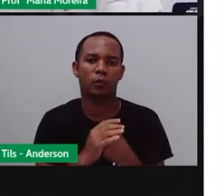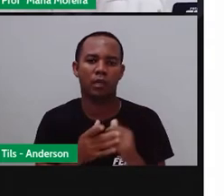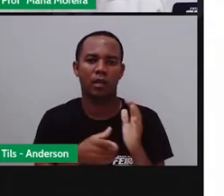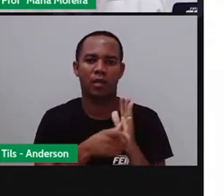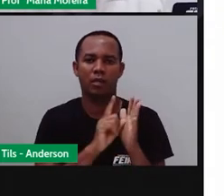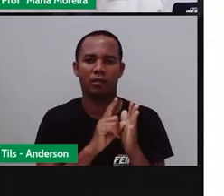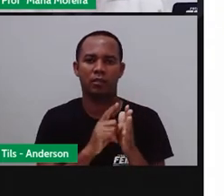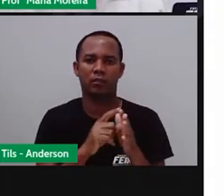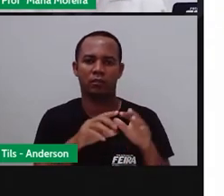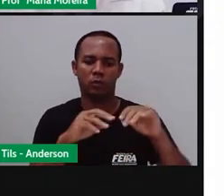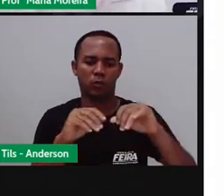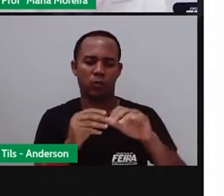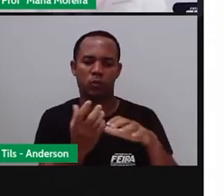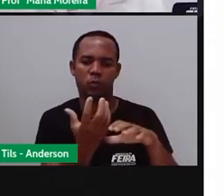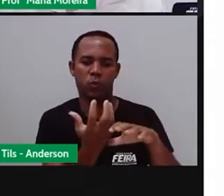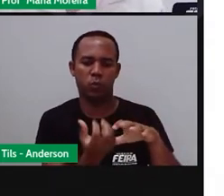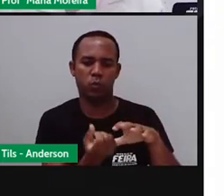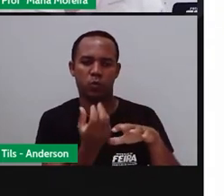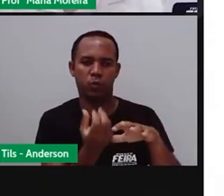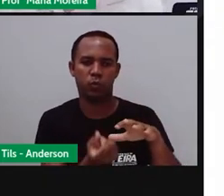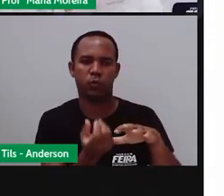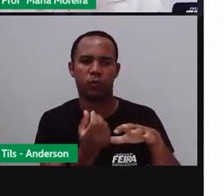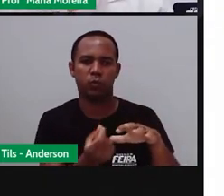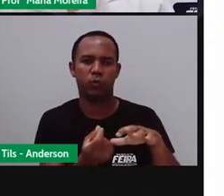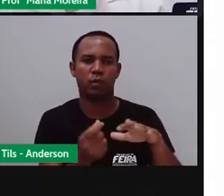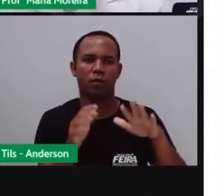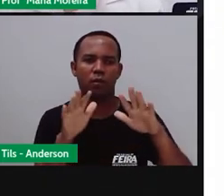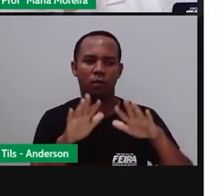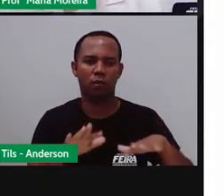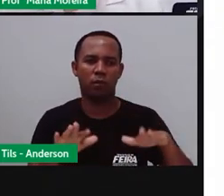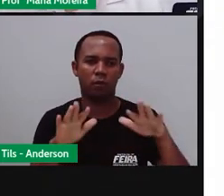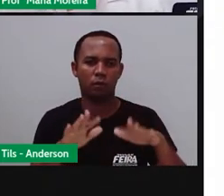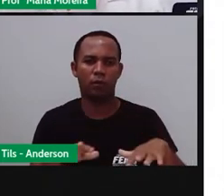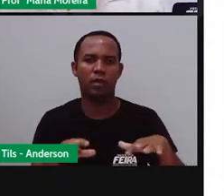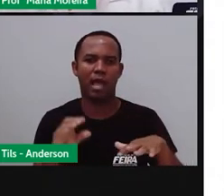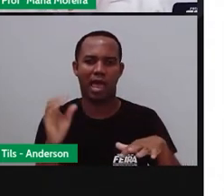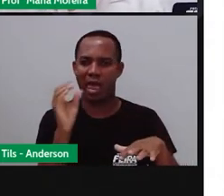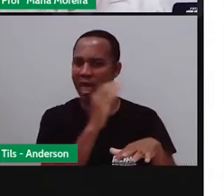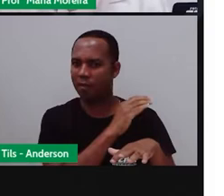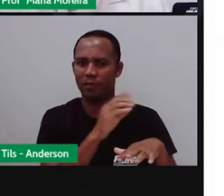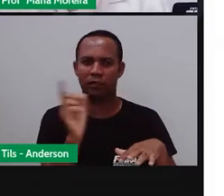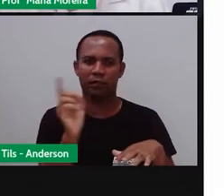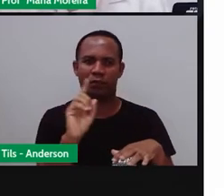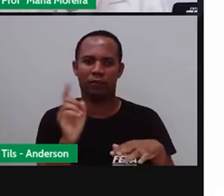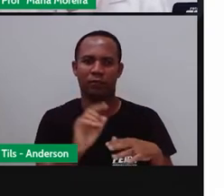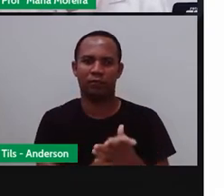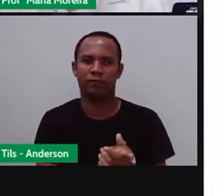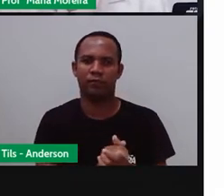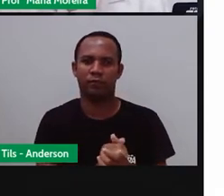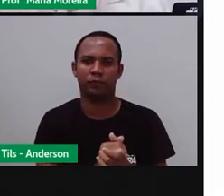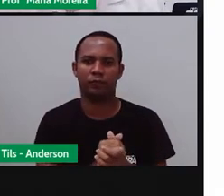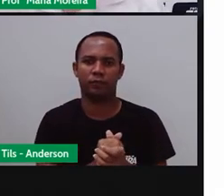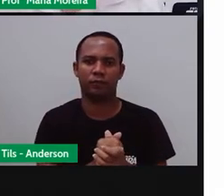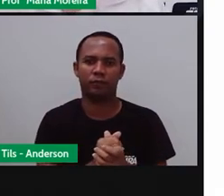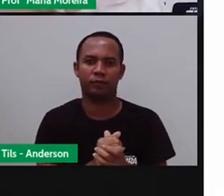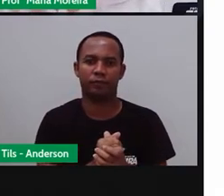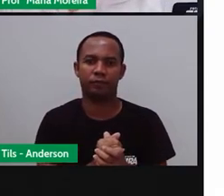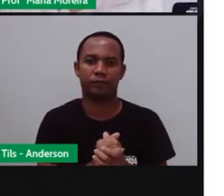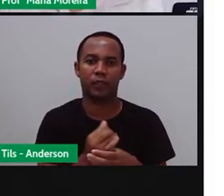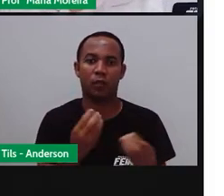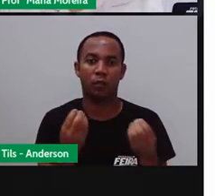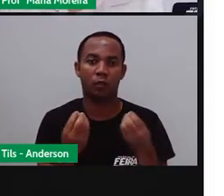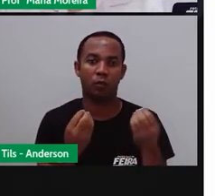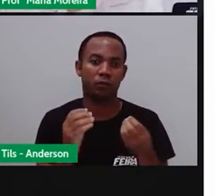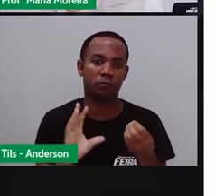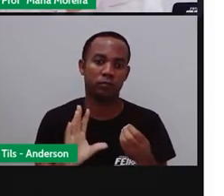solo, e não iria chegar com tanta violência, com tanta velocidade aonde? Nesse riacho, certo? Então não